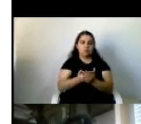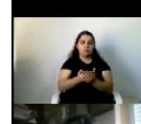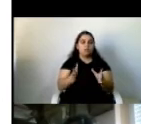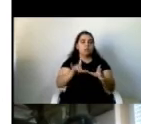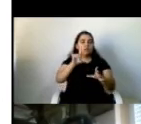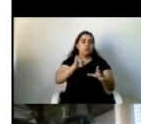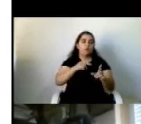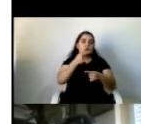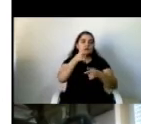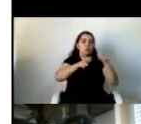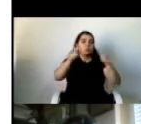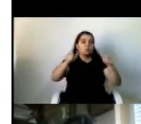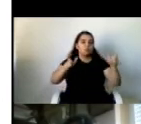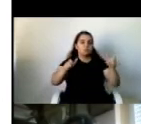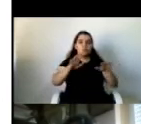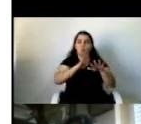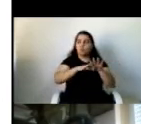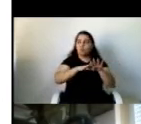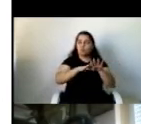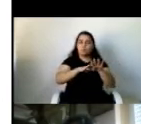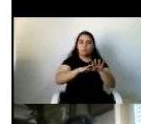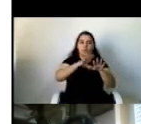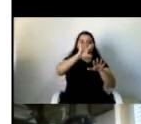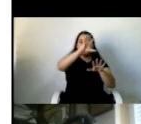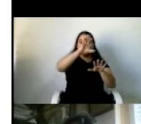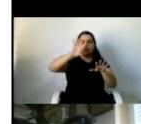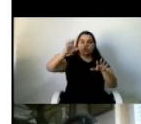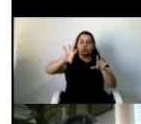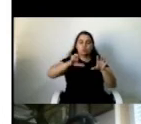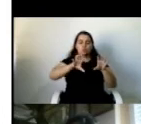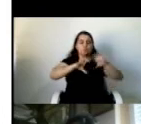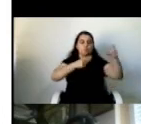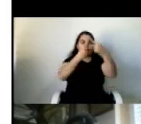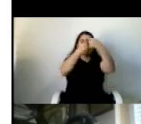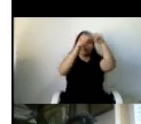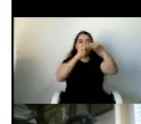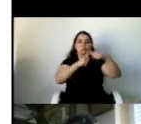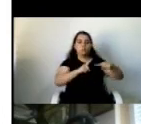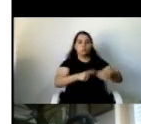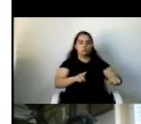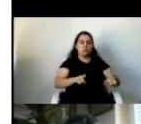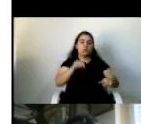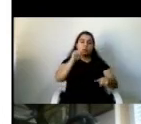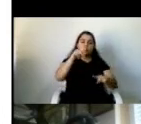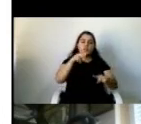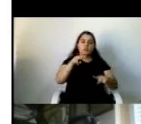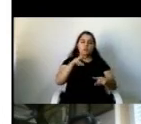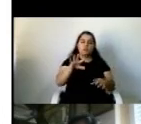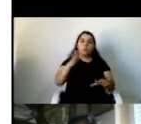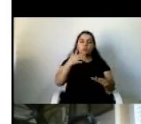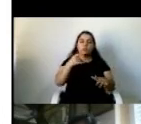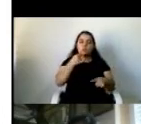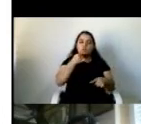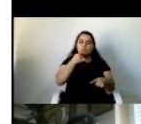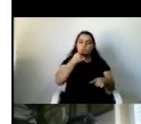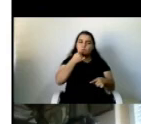das vezes, por questões de assimetria regionais, porque é isto, os focos tornaram muito, as vozes das pessoas se tornam muito